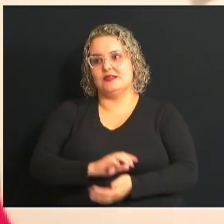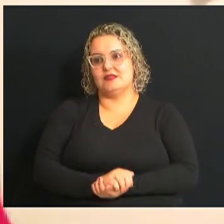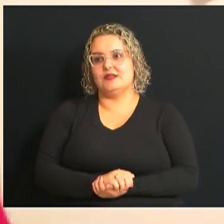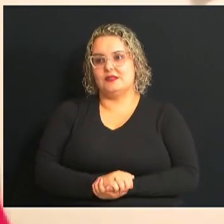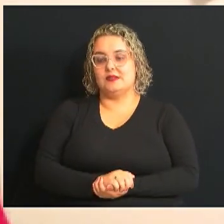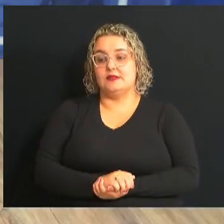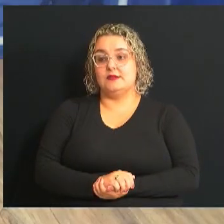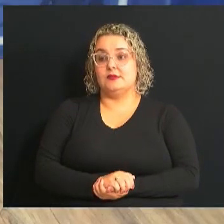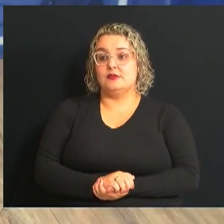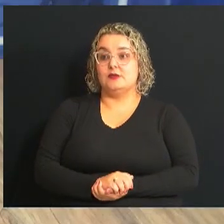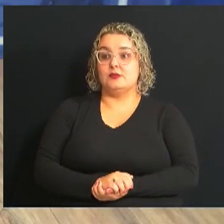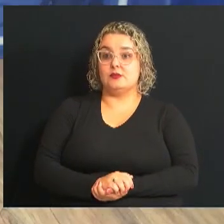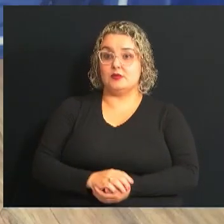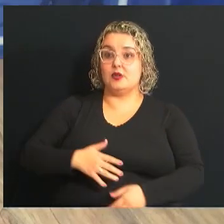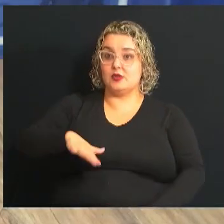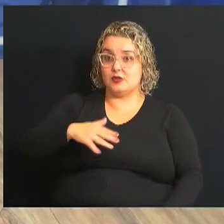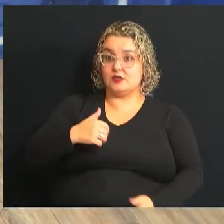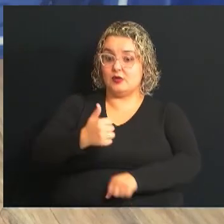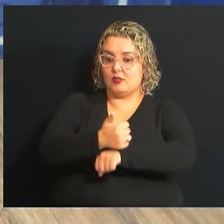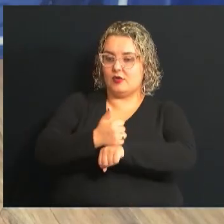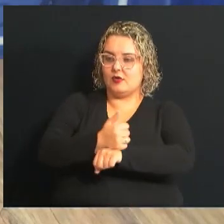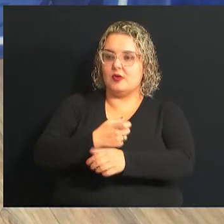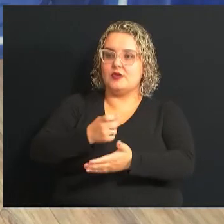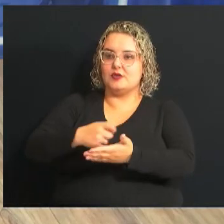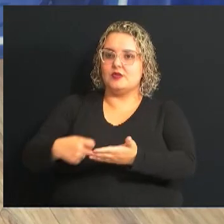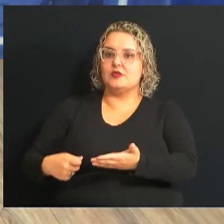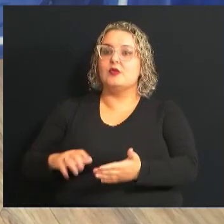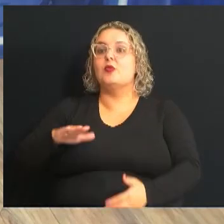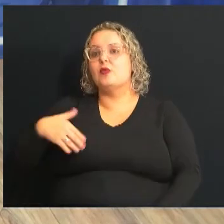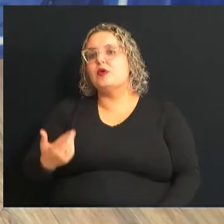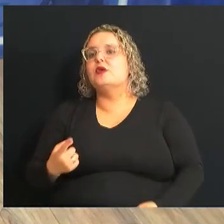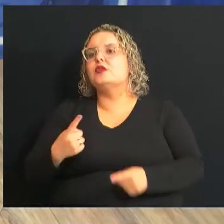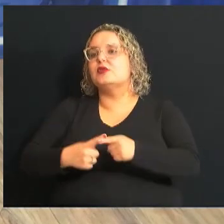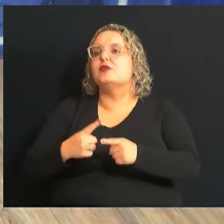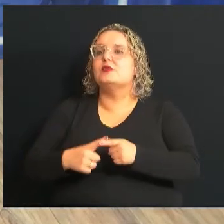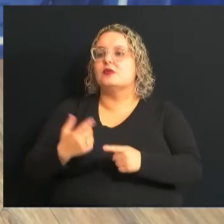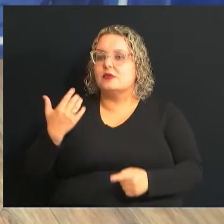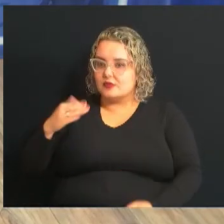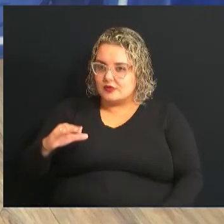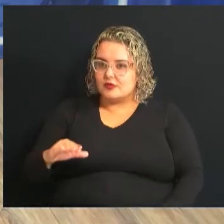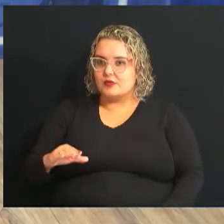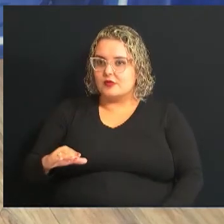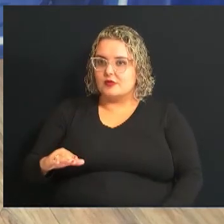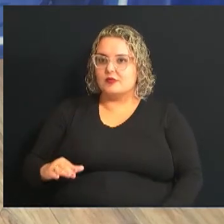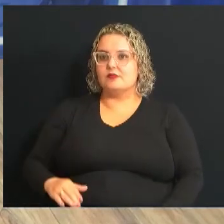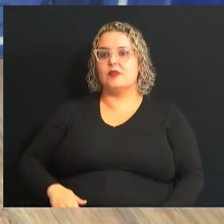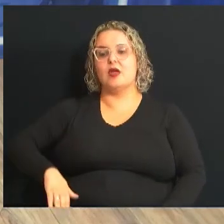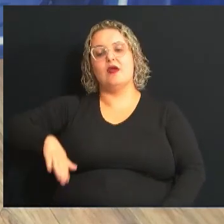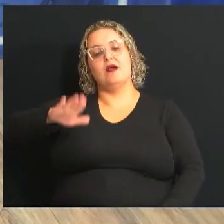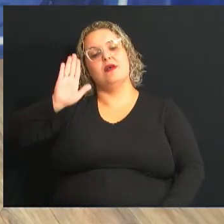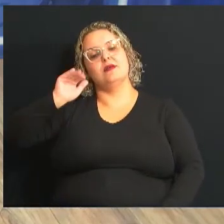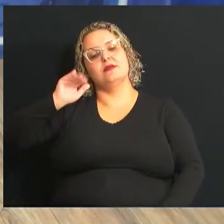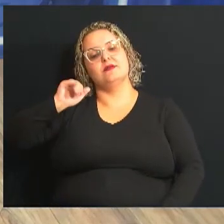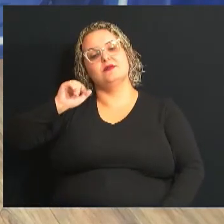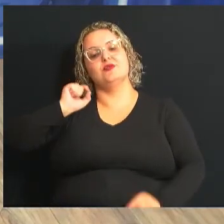lado escritora agora, quando e por que você decidiu lançar o livro A Despedida de Quem Fui?